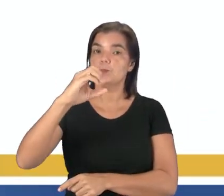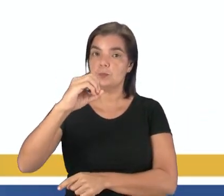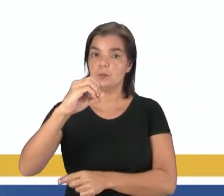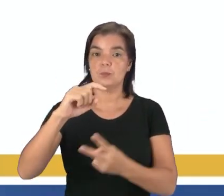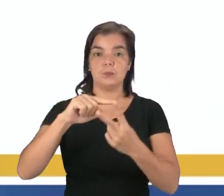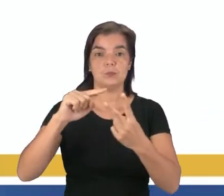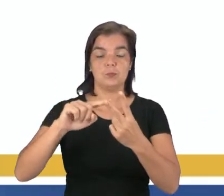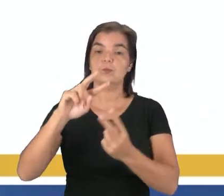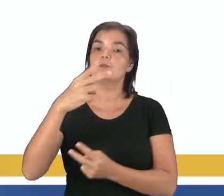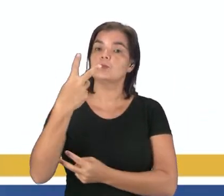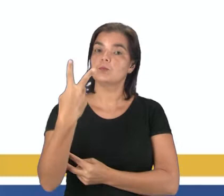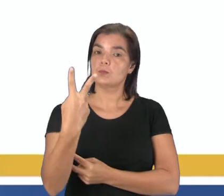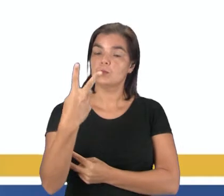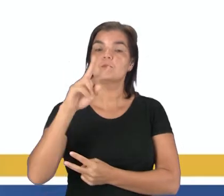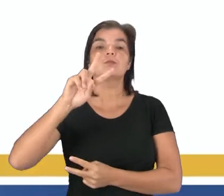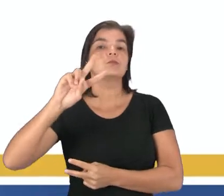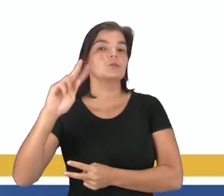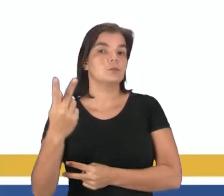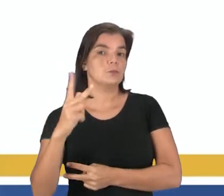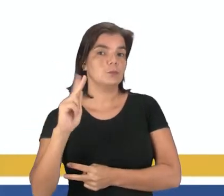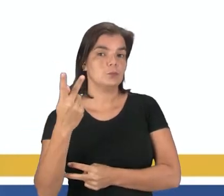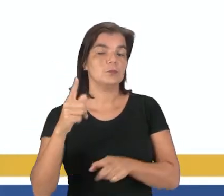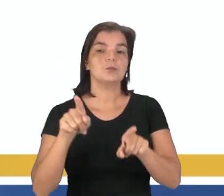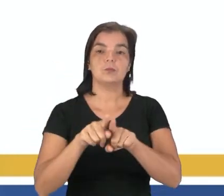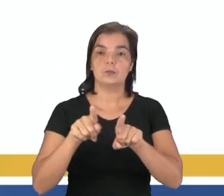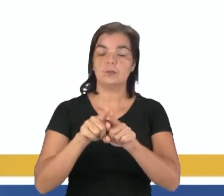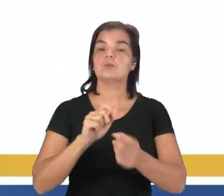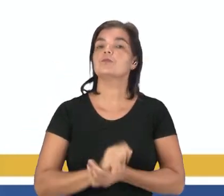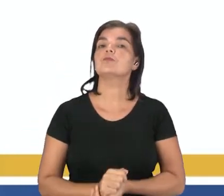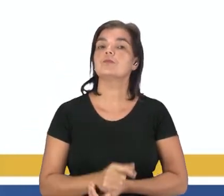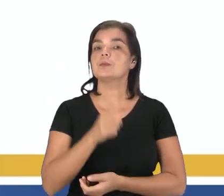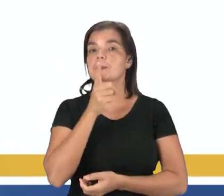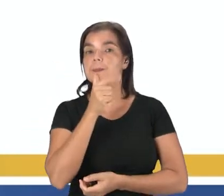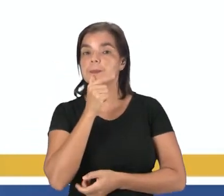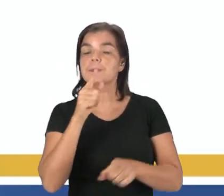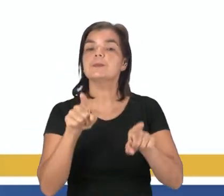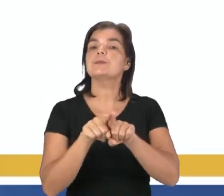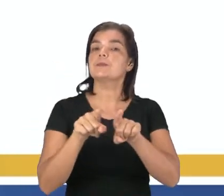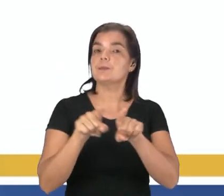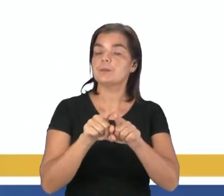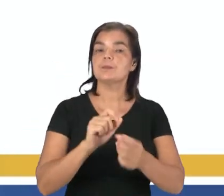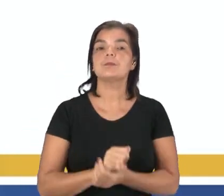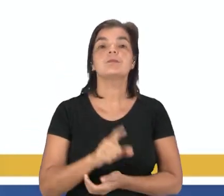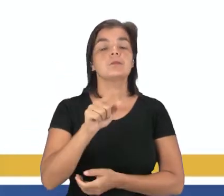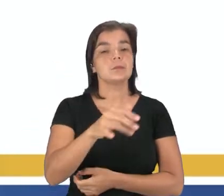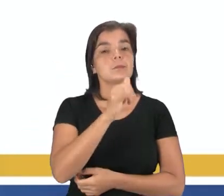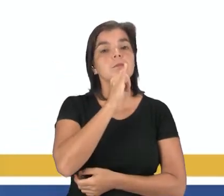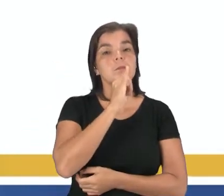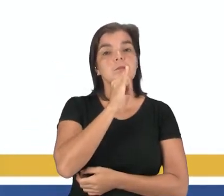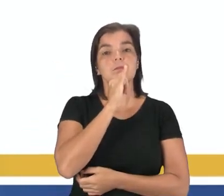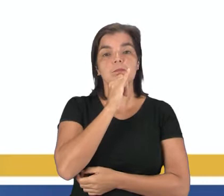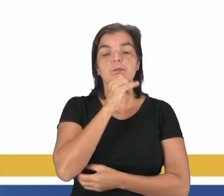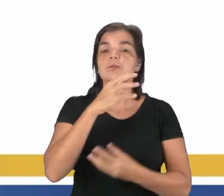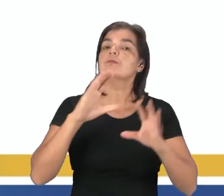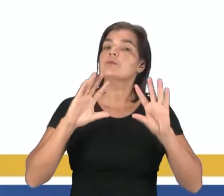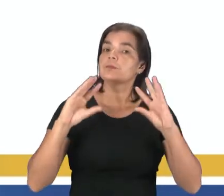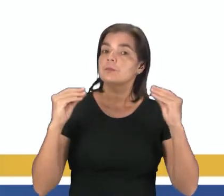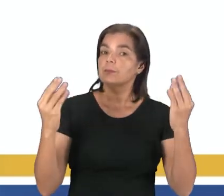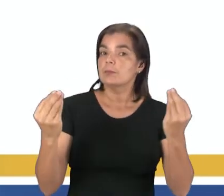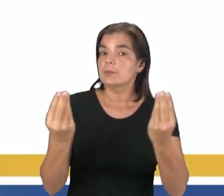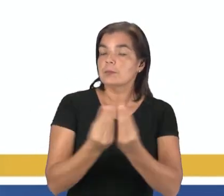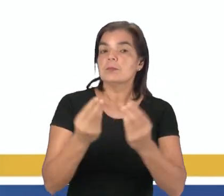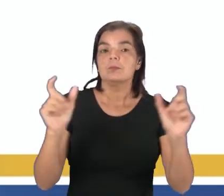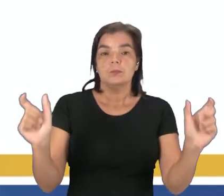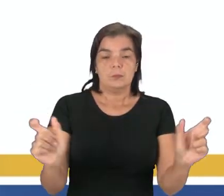oxigênio para 2 hidrogênios, a famosa H2O, ou seja, a molécula de água, que é um exemplo típico de uma substância